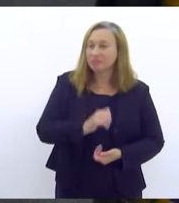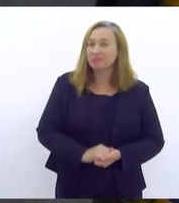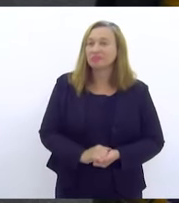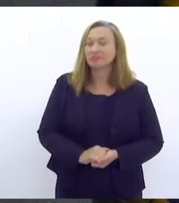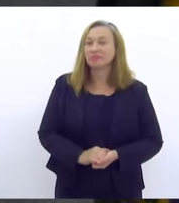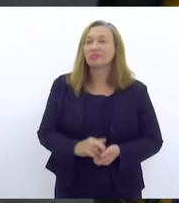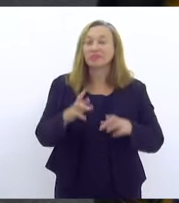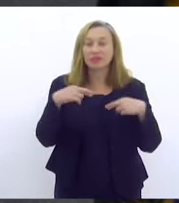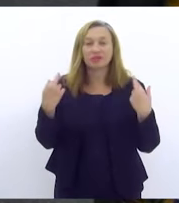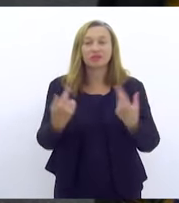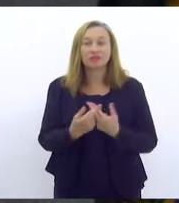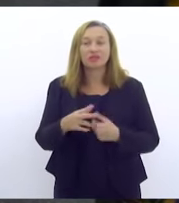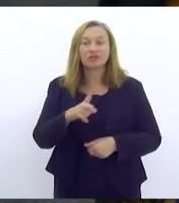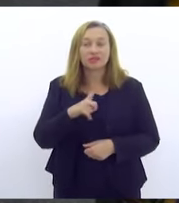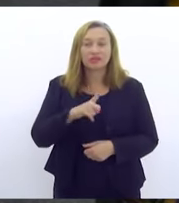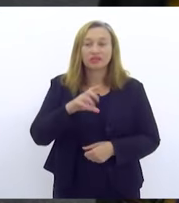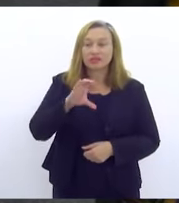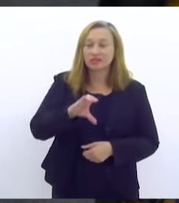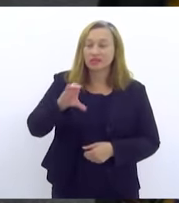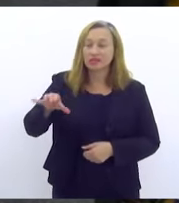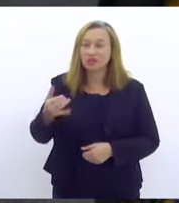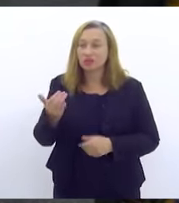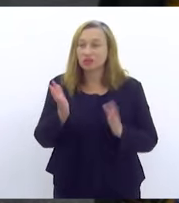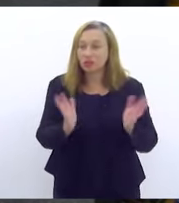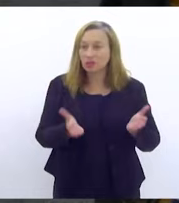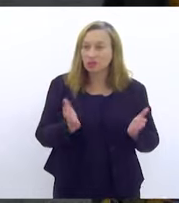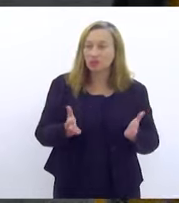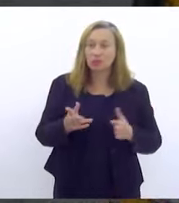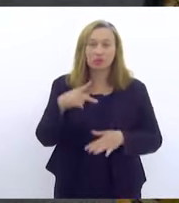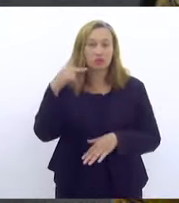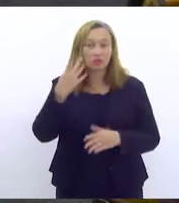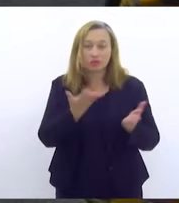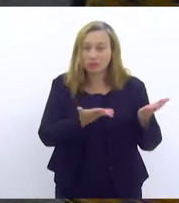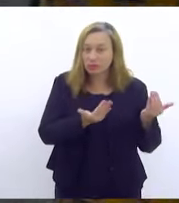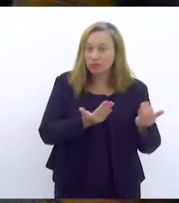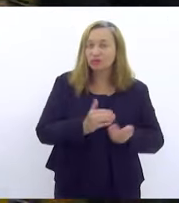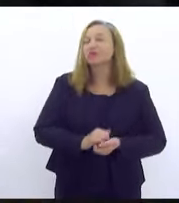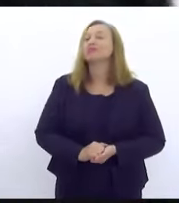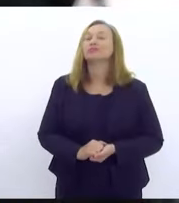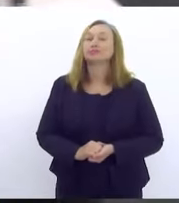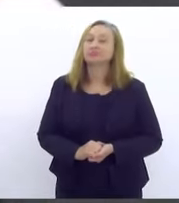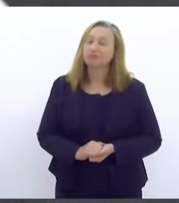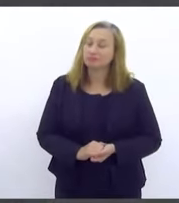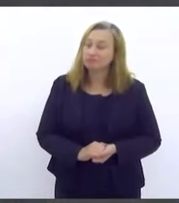uma excelente reunião que nós tivemos da CCJ hoje com o Parlamento Juvenil.